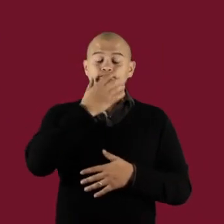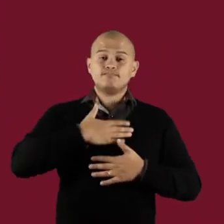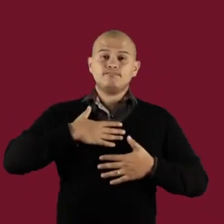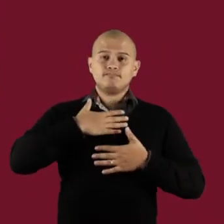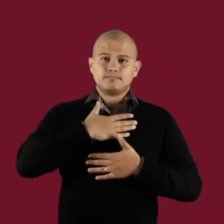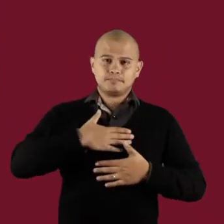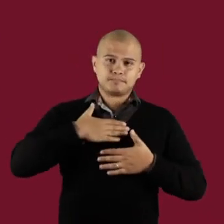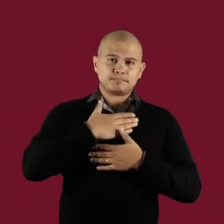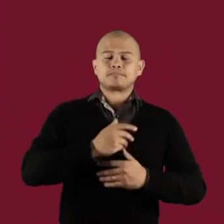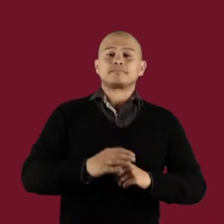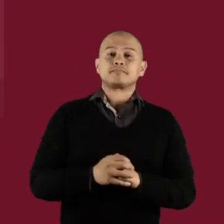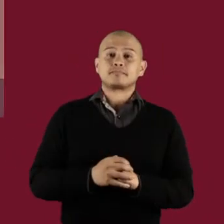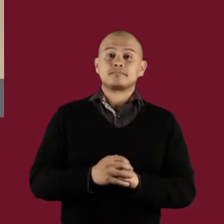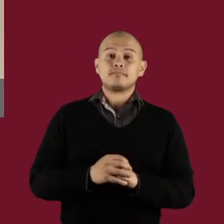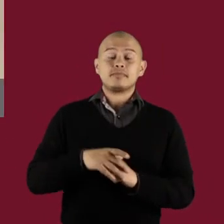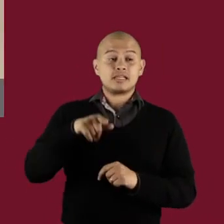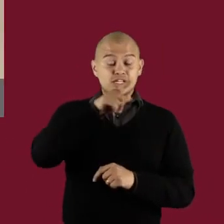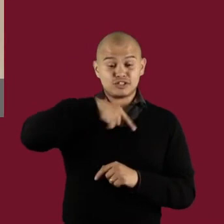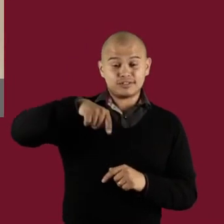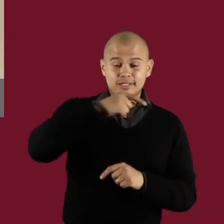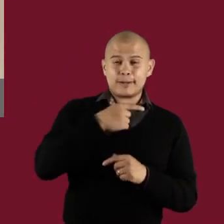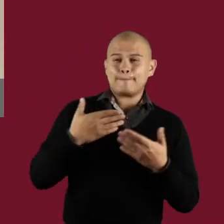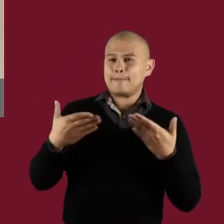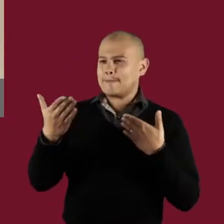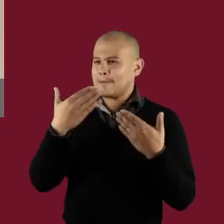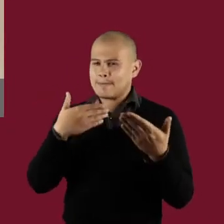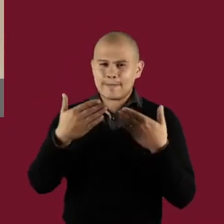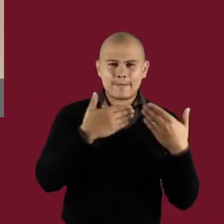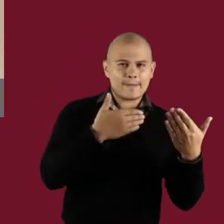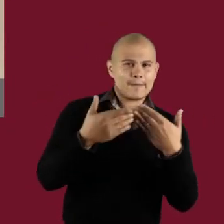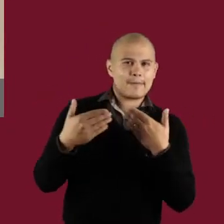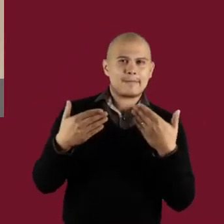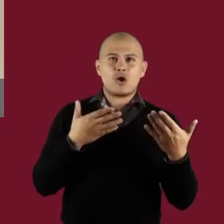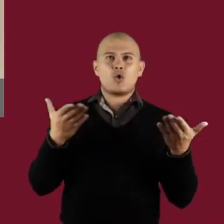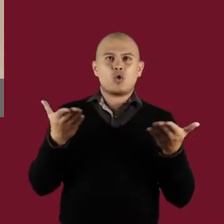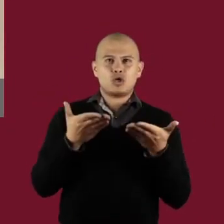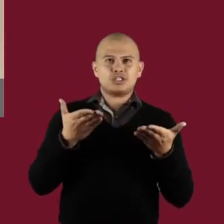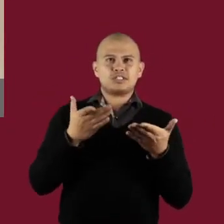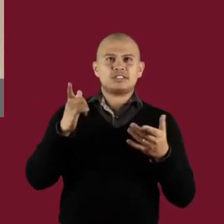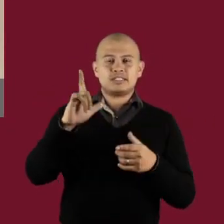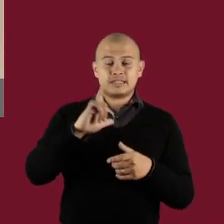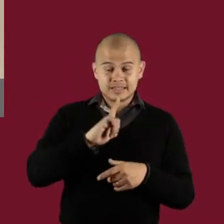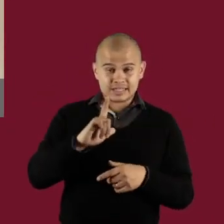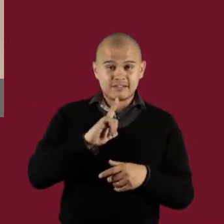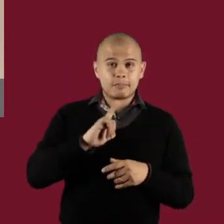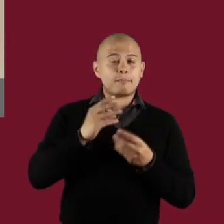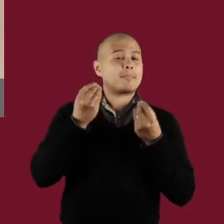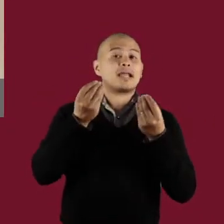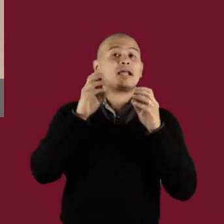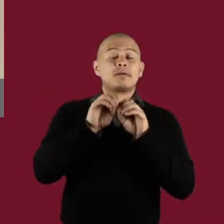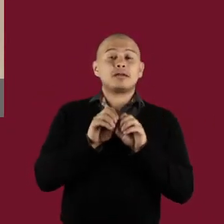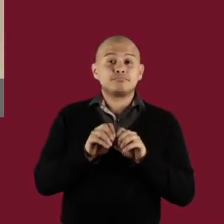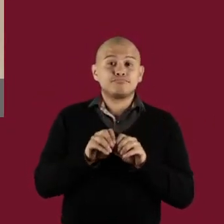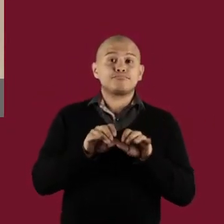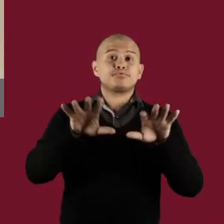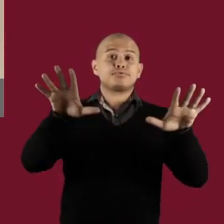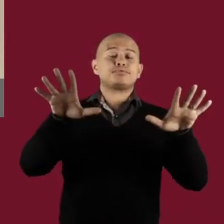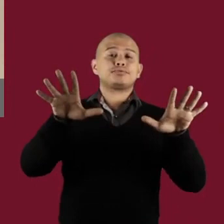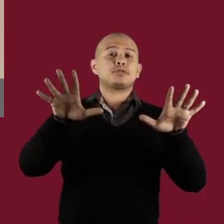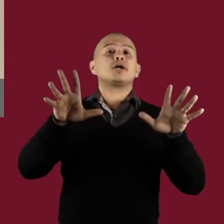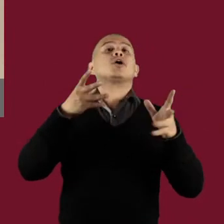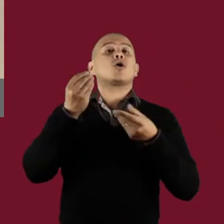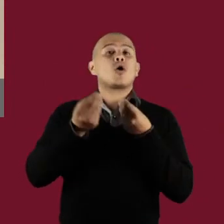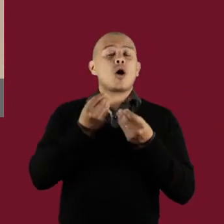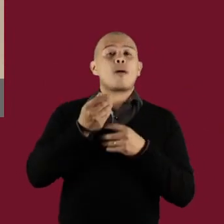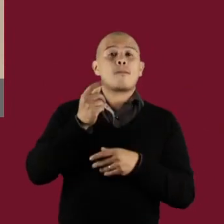Esse encontro nosso, né, ele foi pensado pela Comissão para a Promoção de Conteúdo em Língua Portuguesa. É uma das comissões